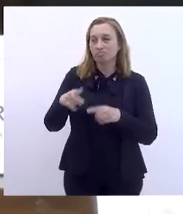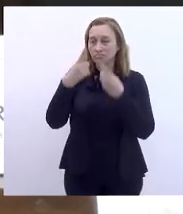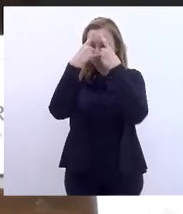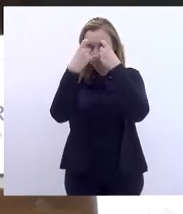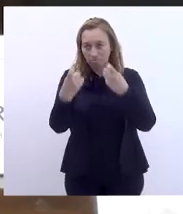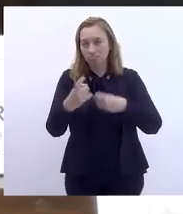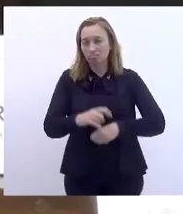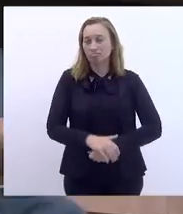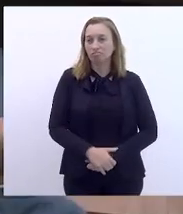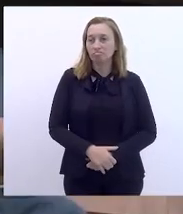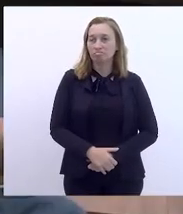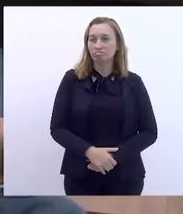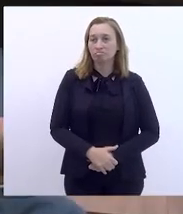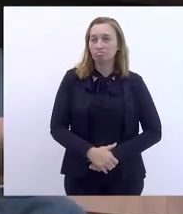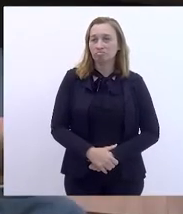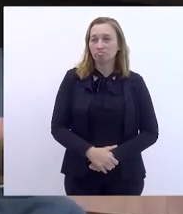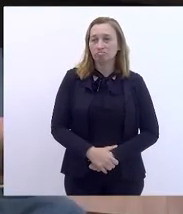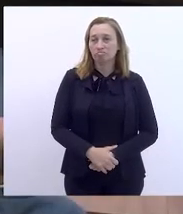a